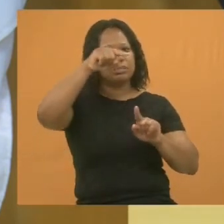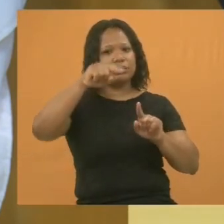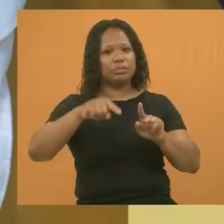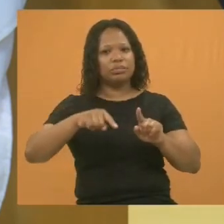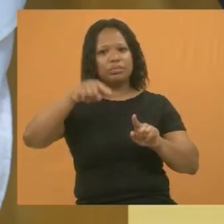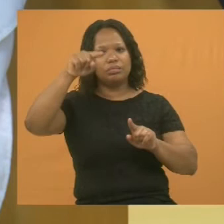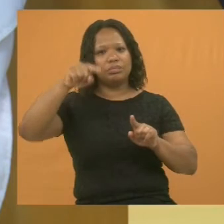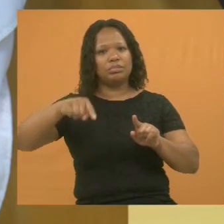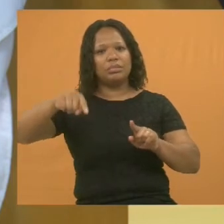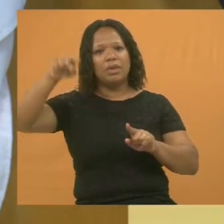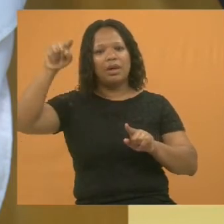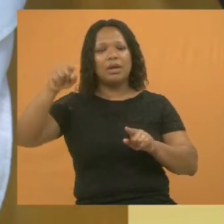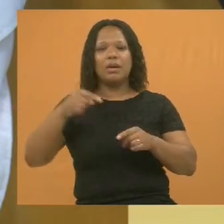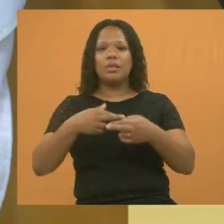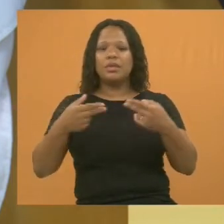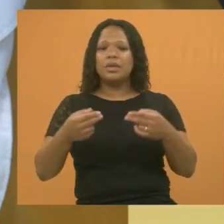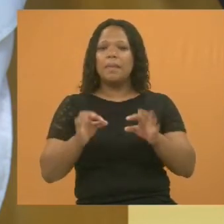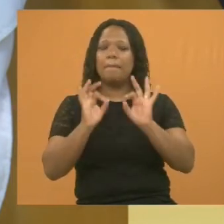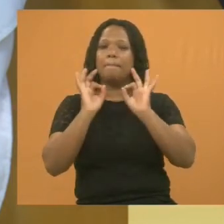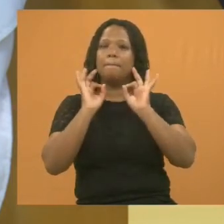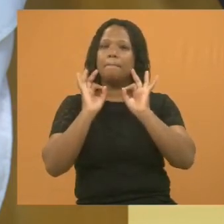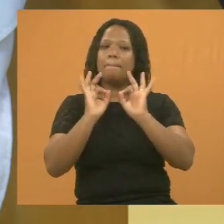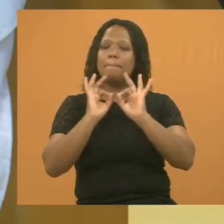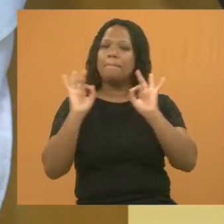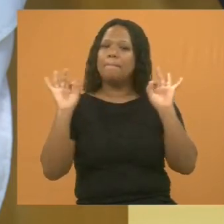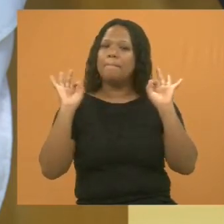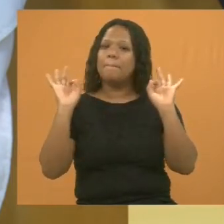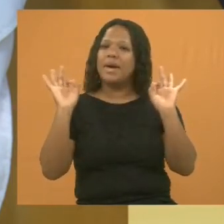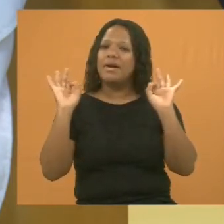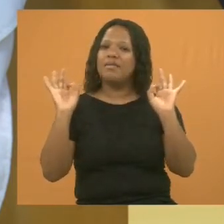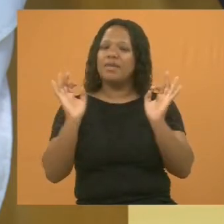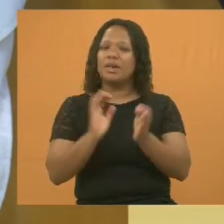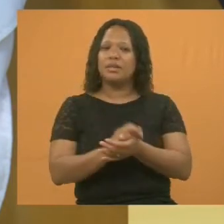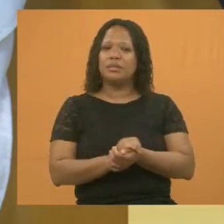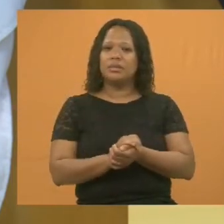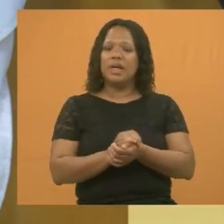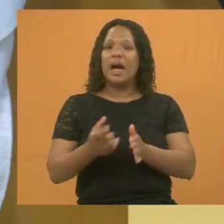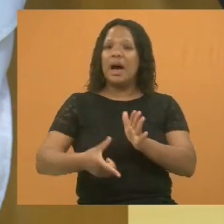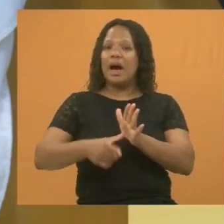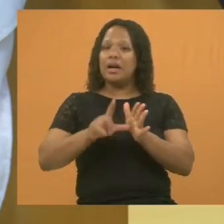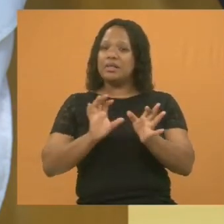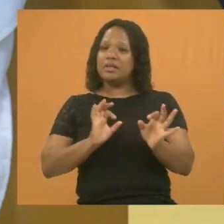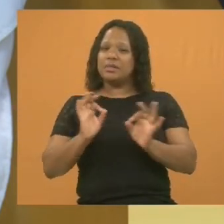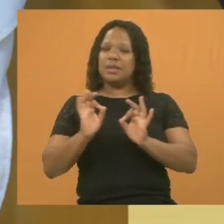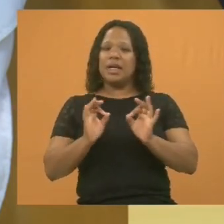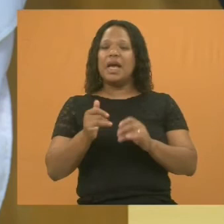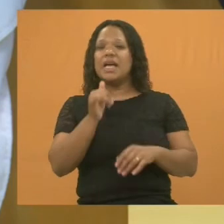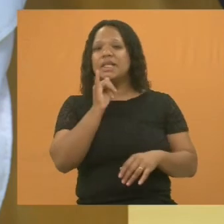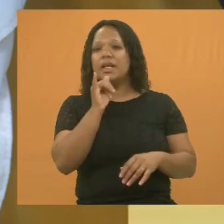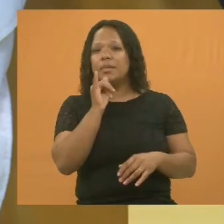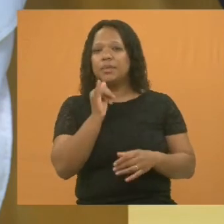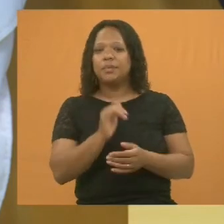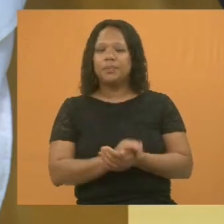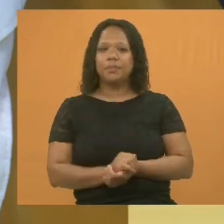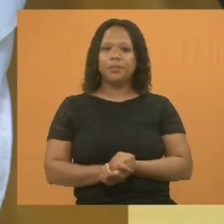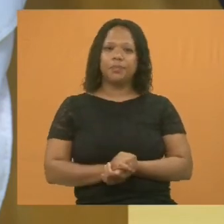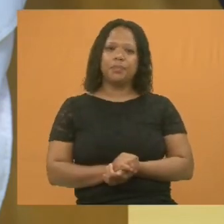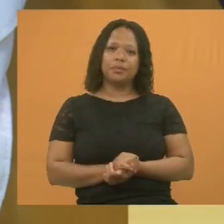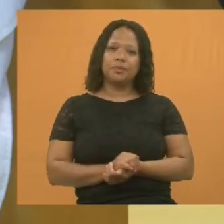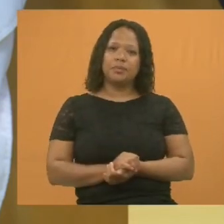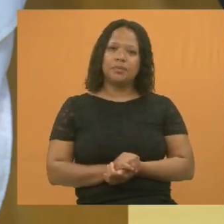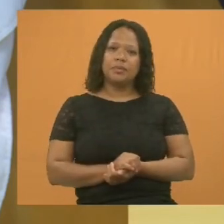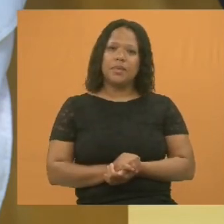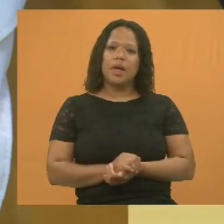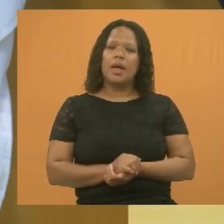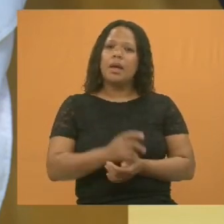porque aquele pessoal daquela área fez um planejamento estratégico e se antecipou a fatos. Por exemplo, quem